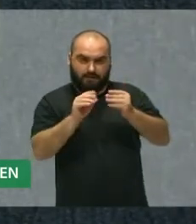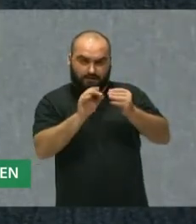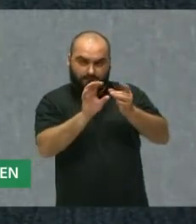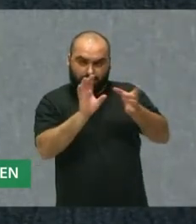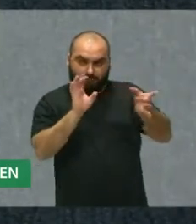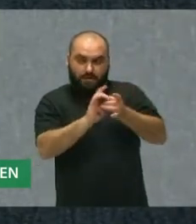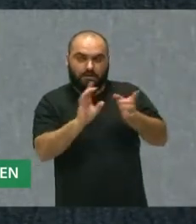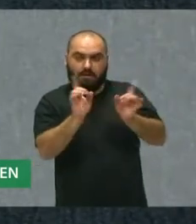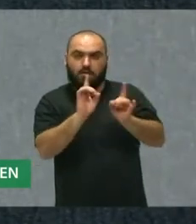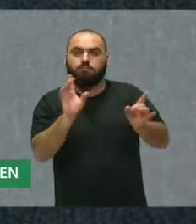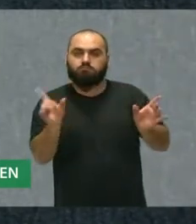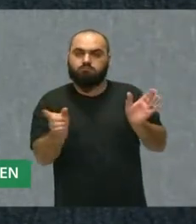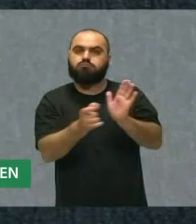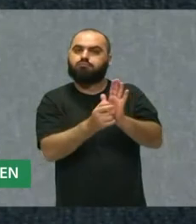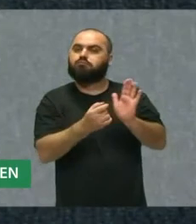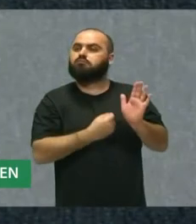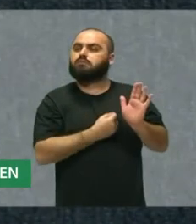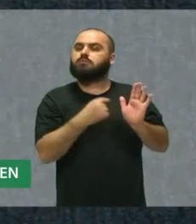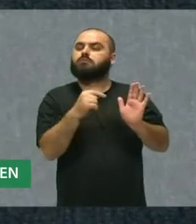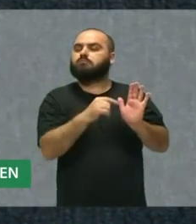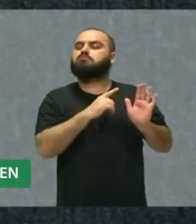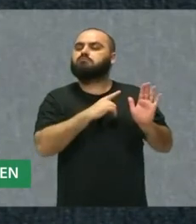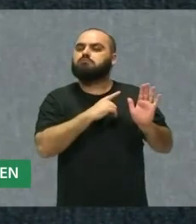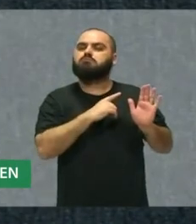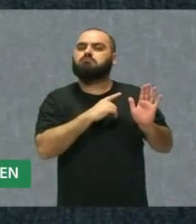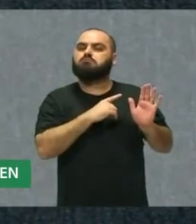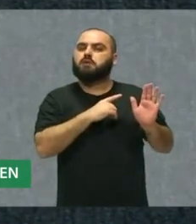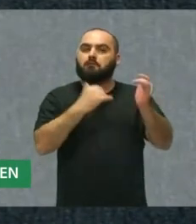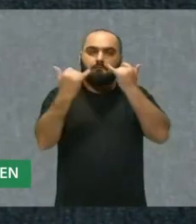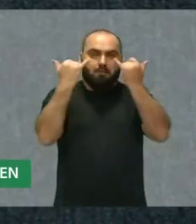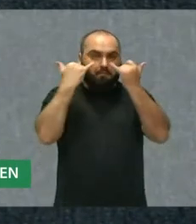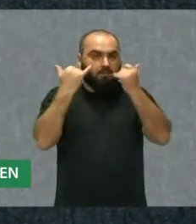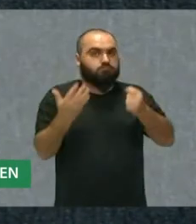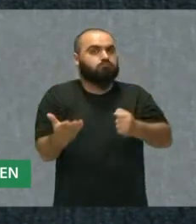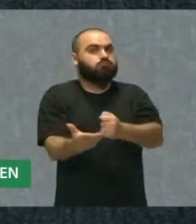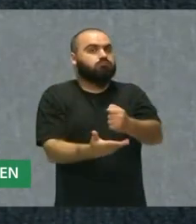é o que está no parágrafo aqui, que são informações bem pertinentes.